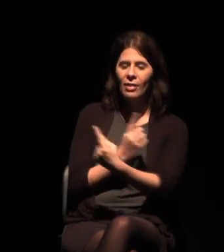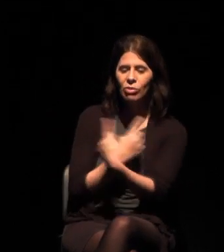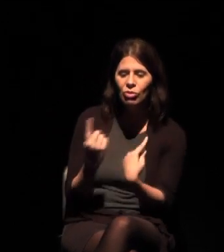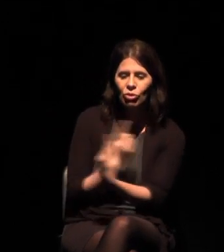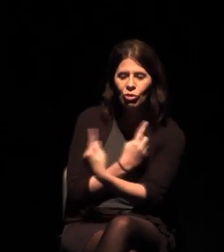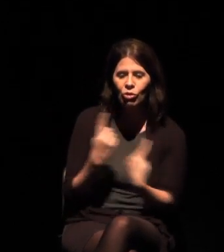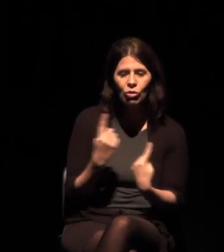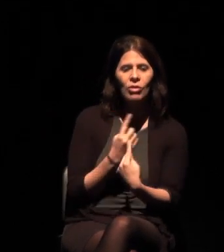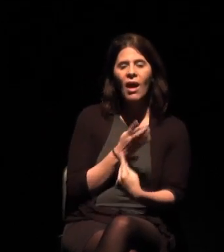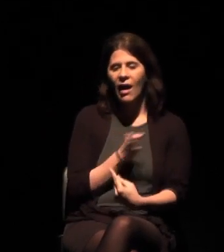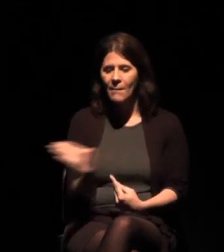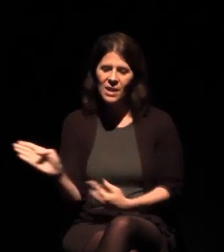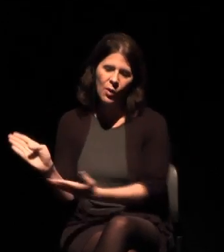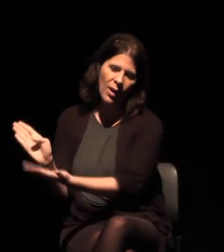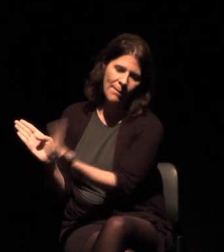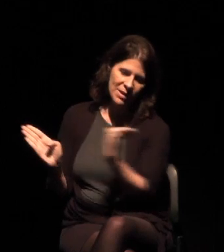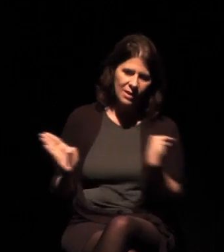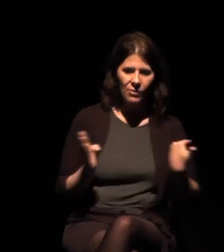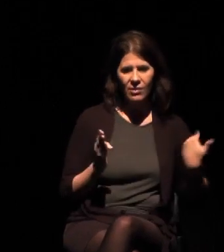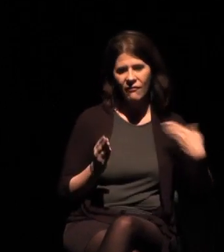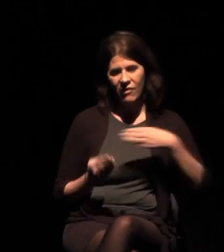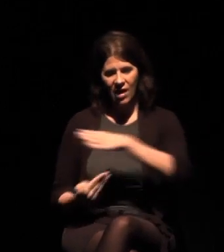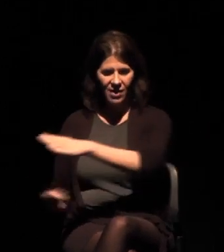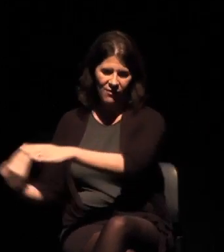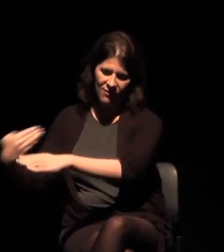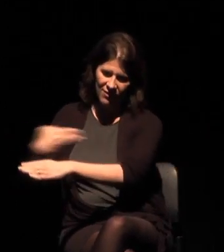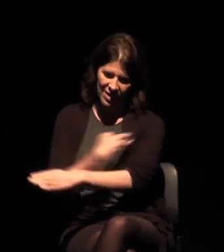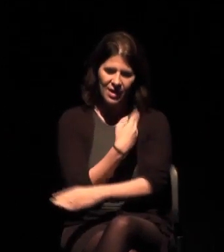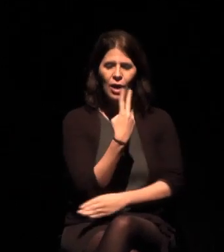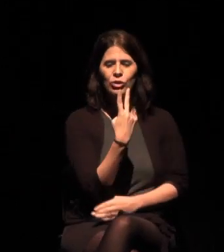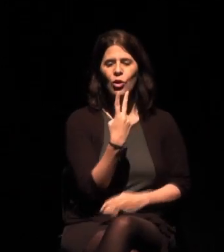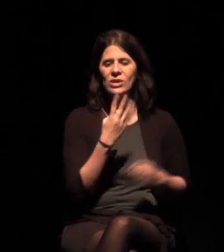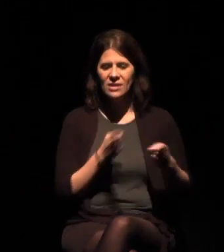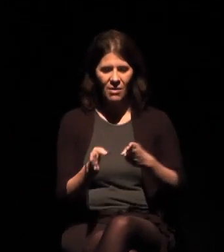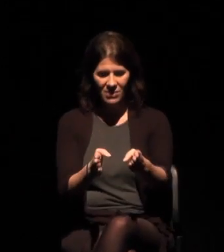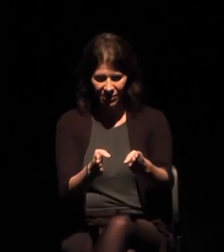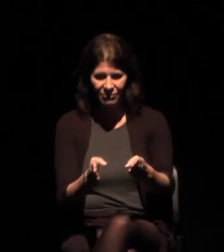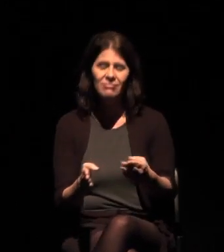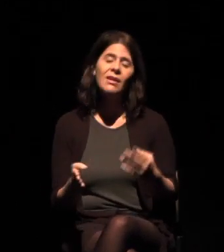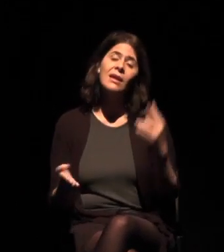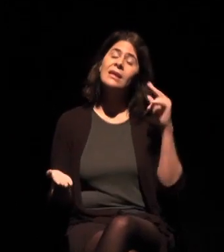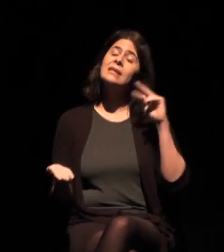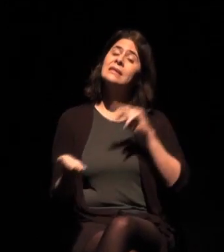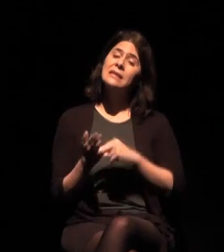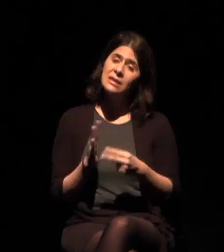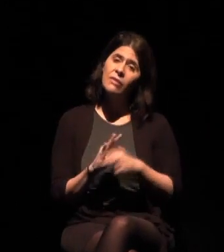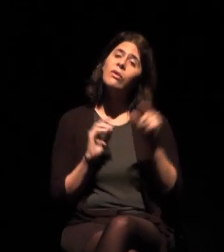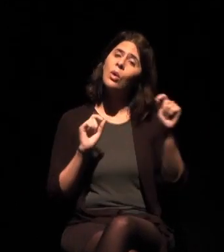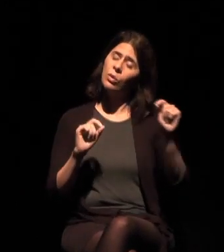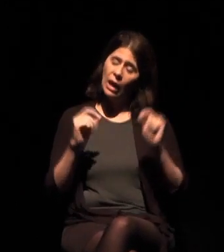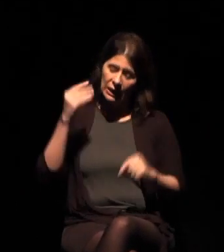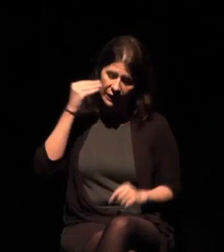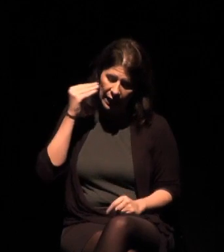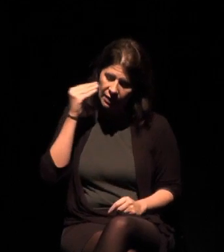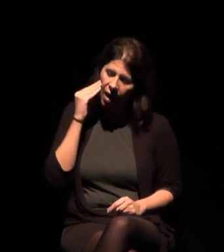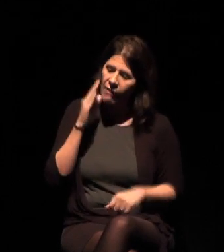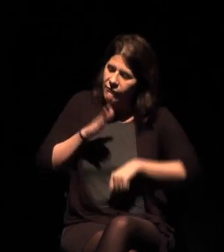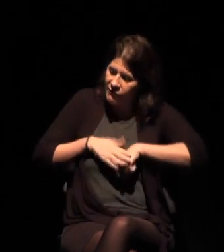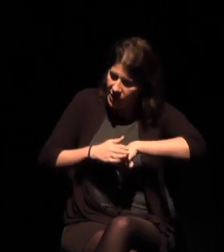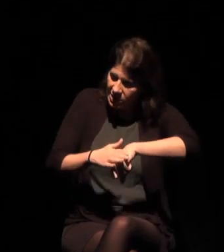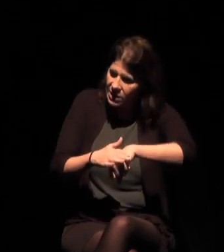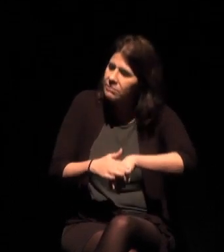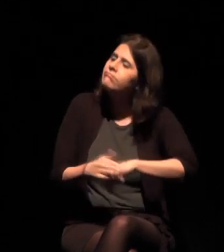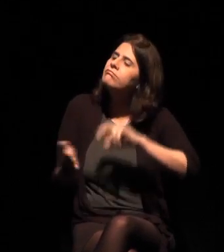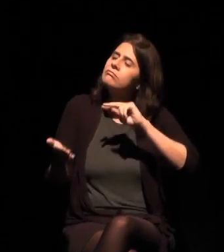que nós temos tentado perceber como é que está a ser feita é pode ser uma saída